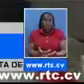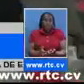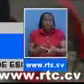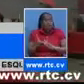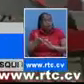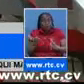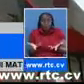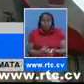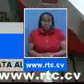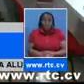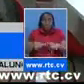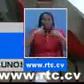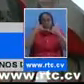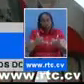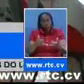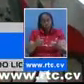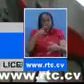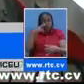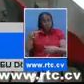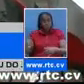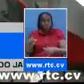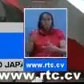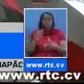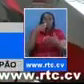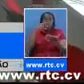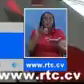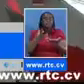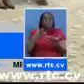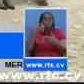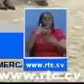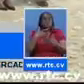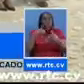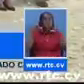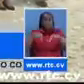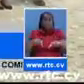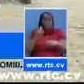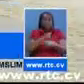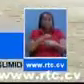rápido. Depois de uma visita guiada às instalações do serviço do Balcão Único de